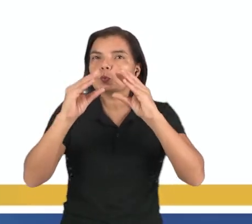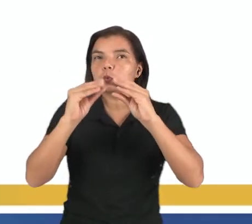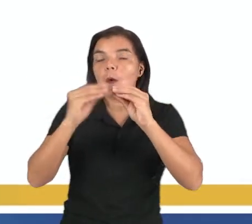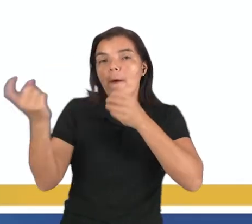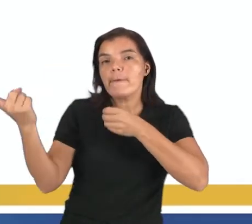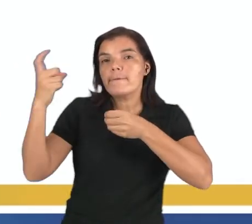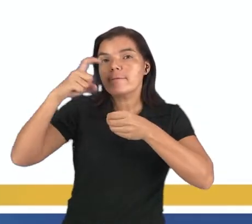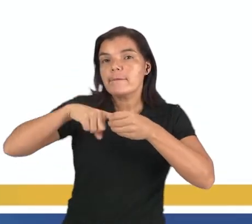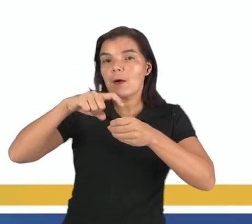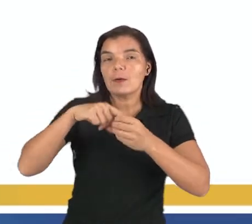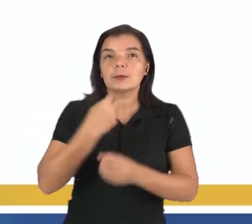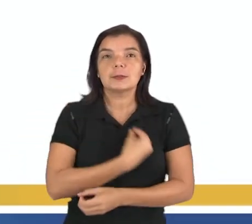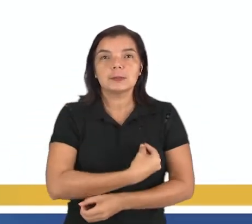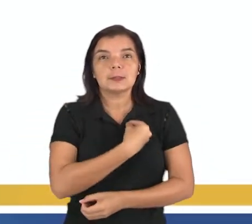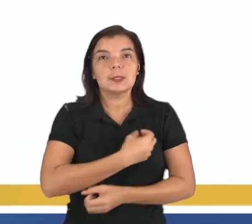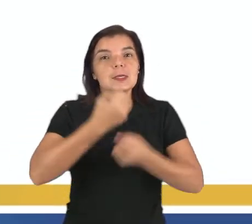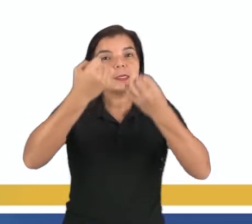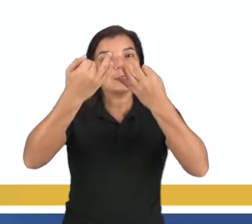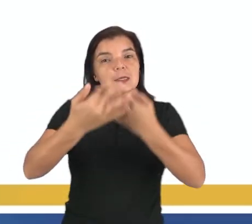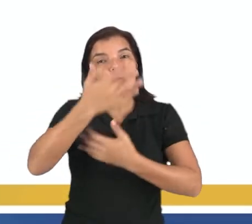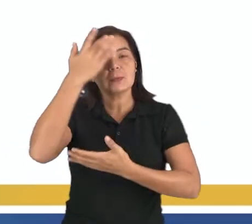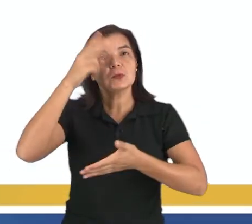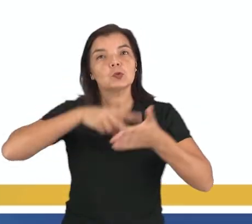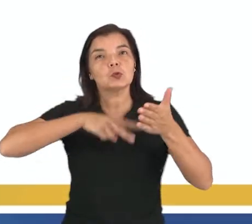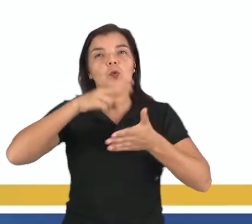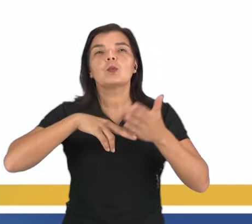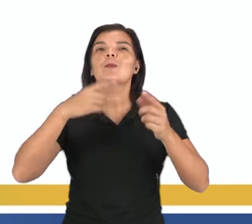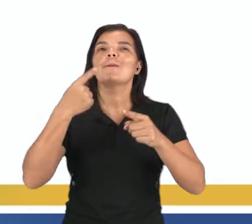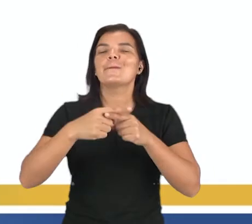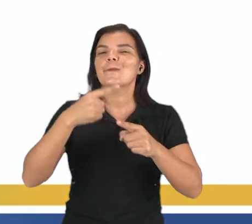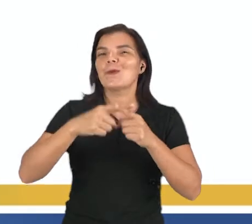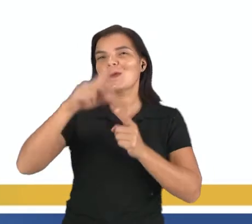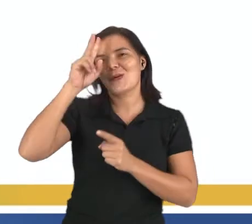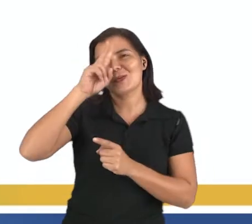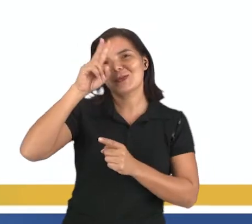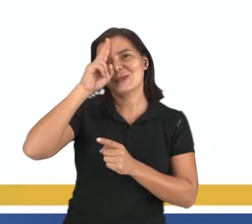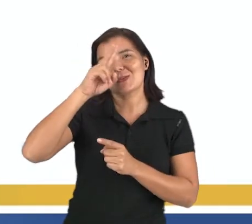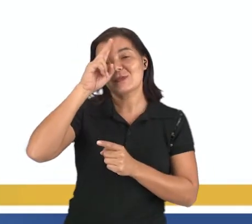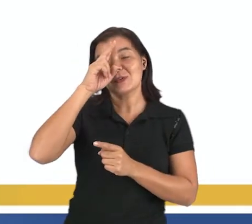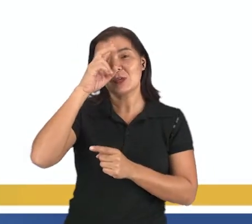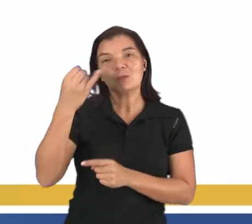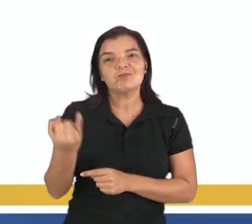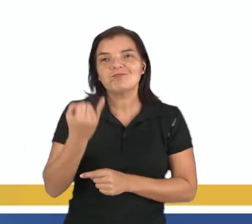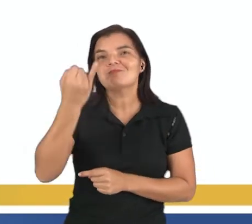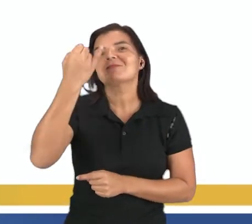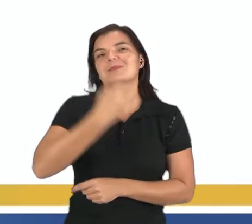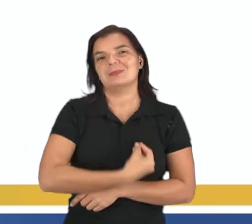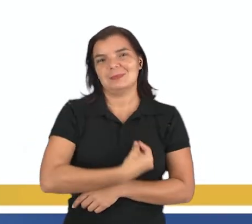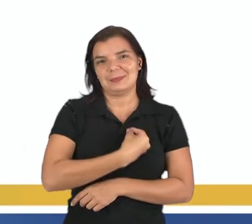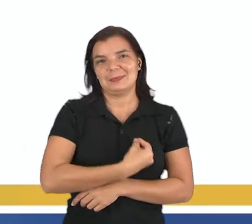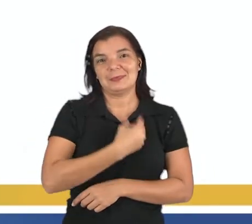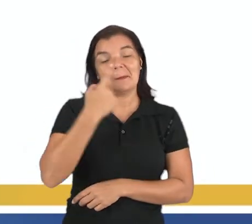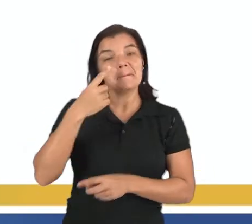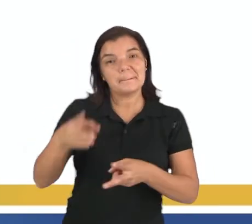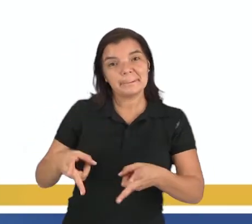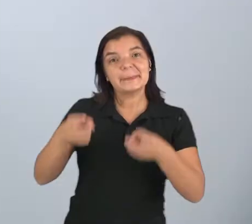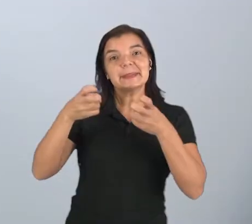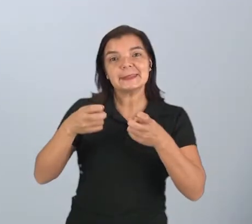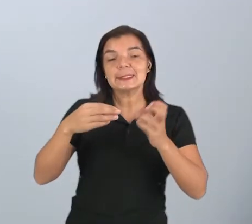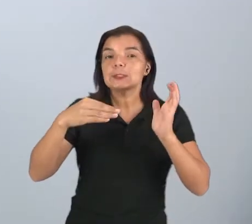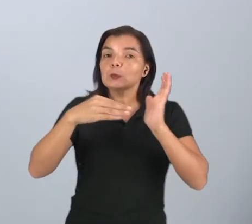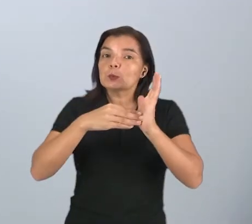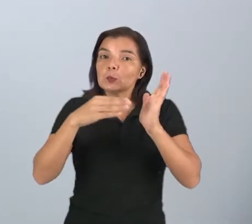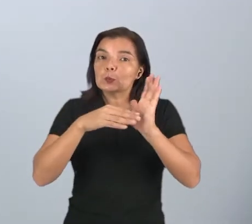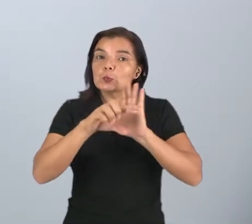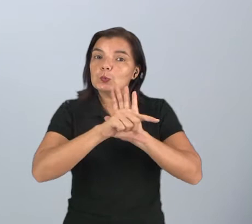ao presente e relate ao seu leitor o porquê esta história foi tão marcante em sua vida. Então, percebe, no último